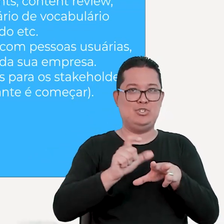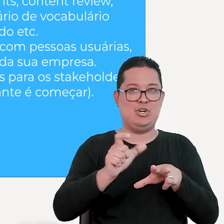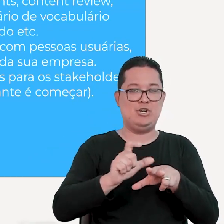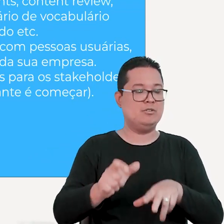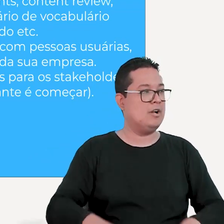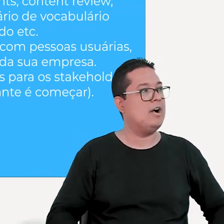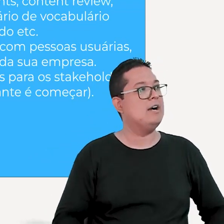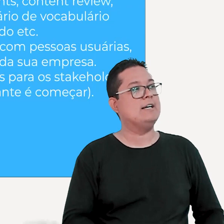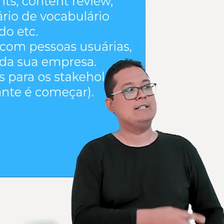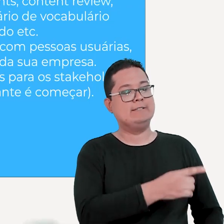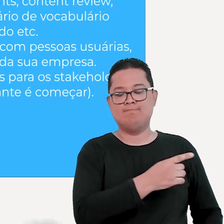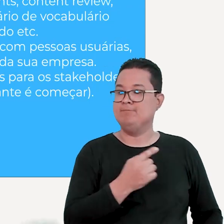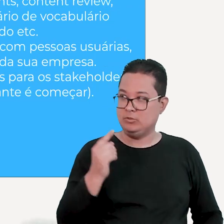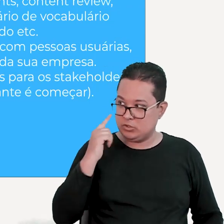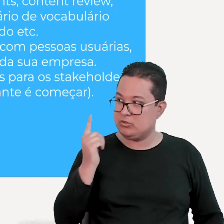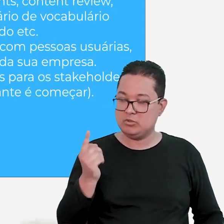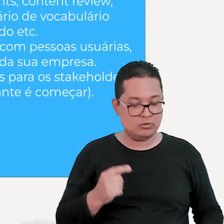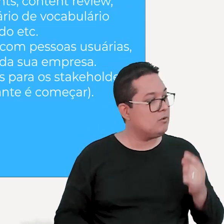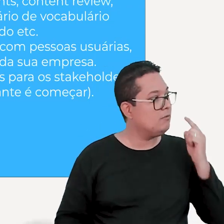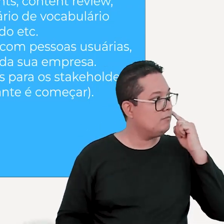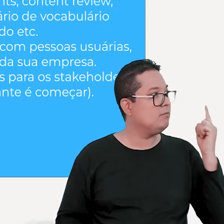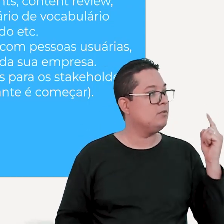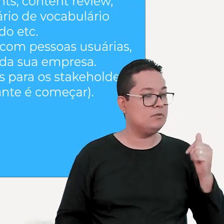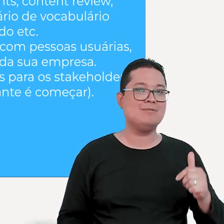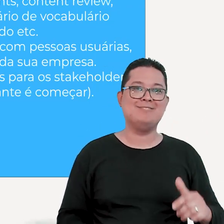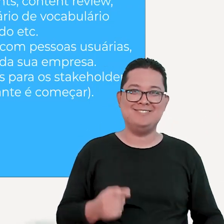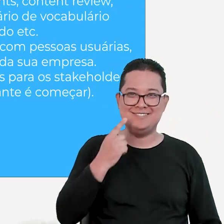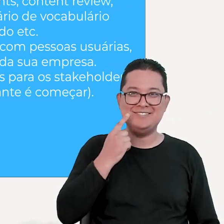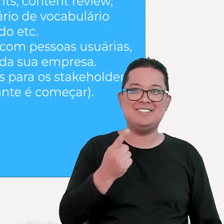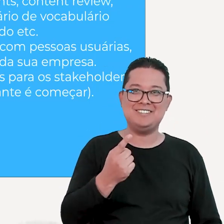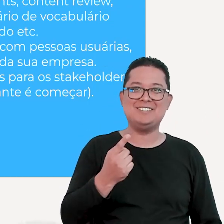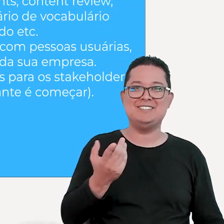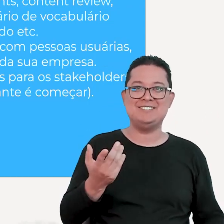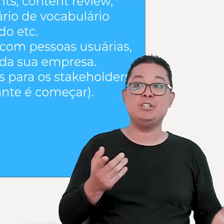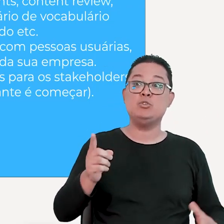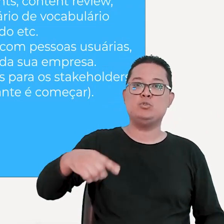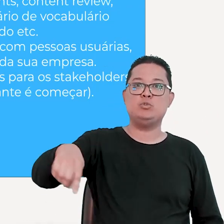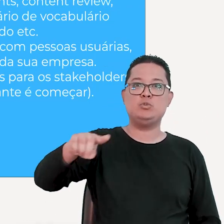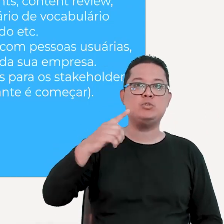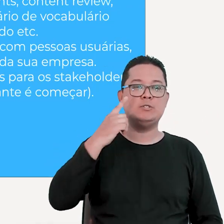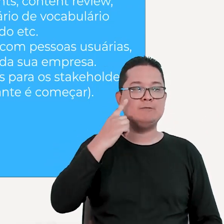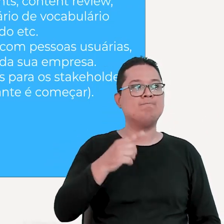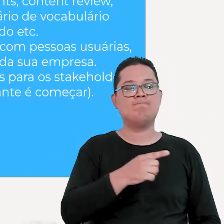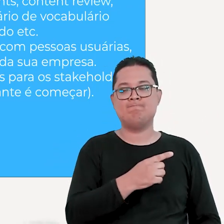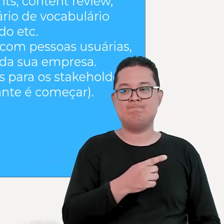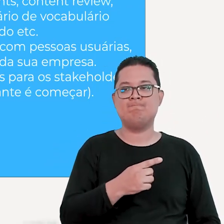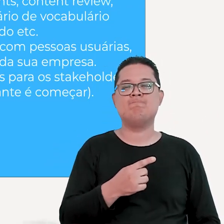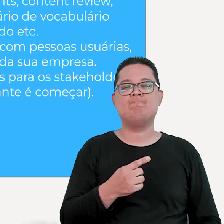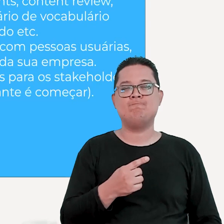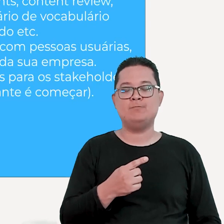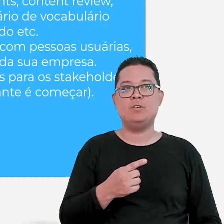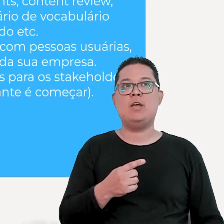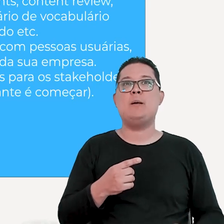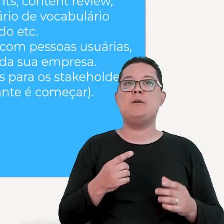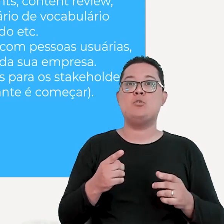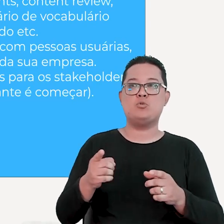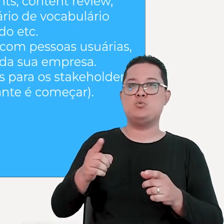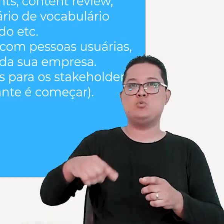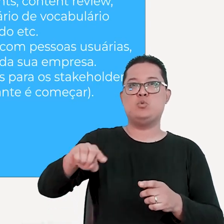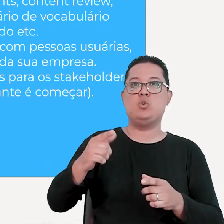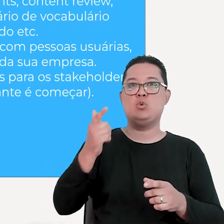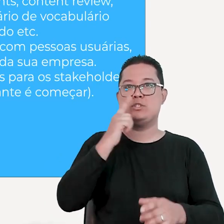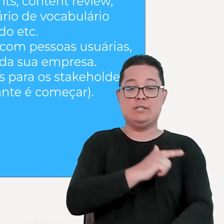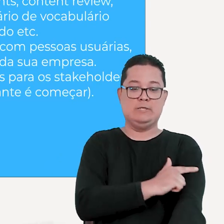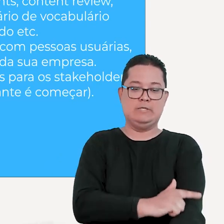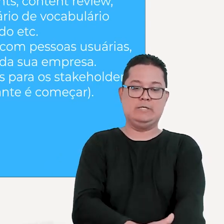dia mais o time de produto e o time de negócio vai ver o seu valor, vai entender qual é a importância de dar tempo